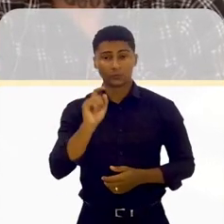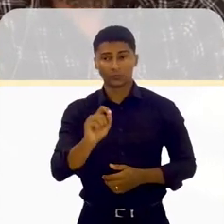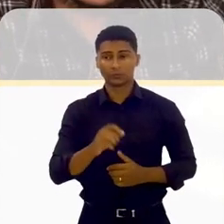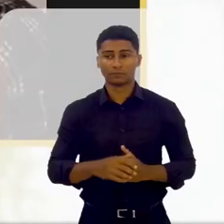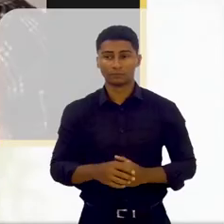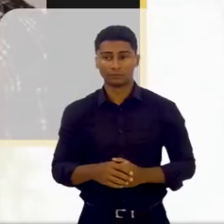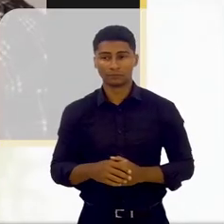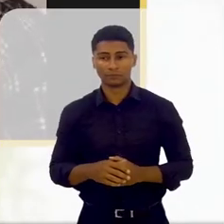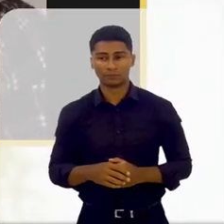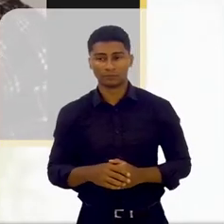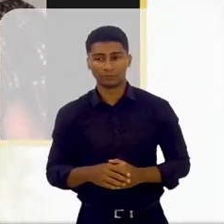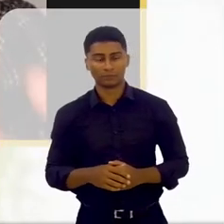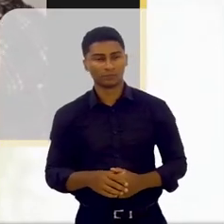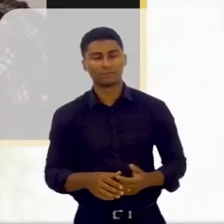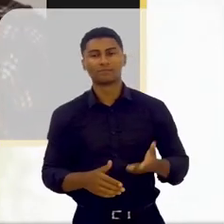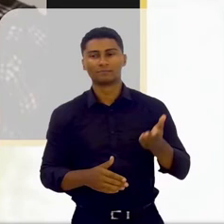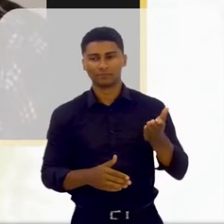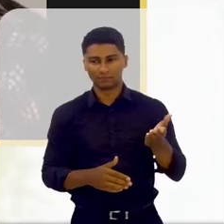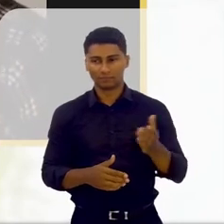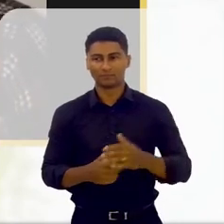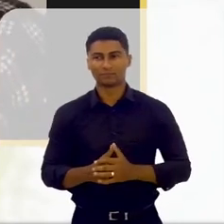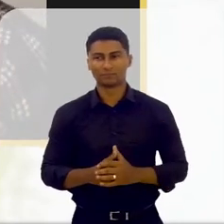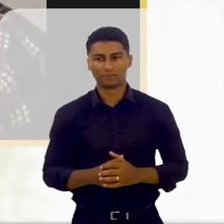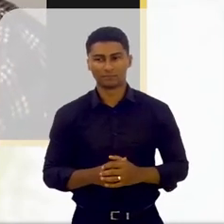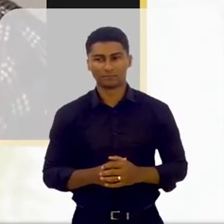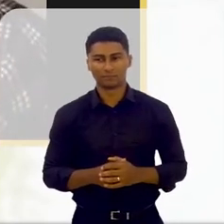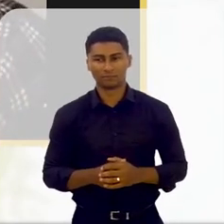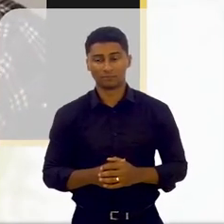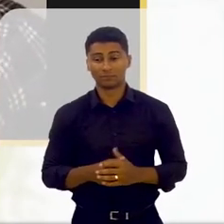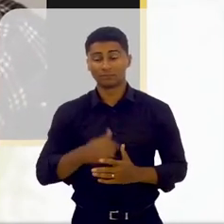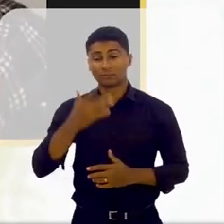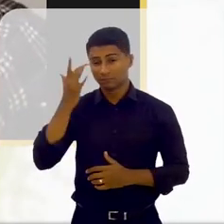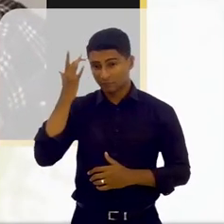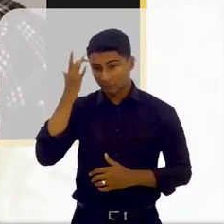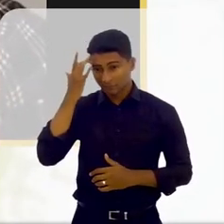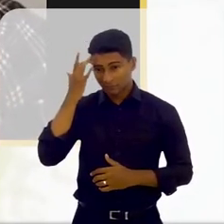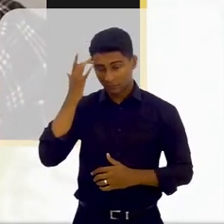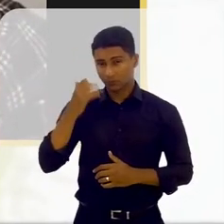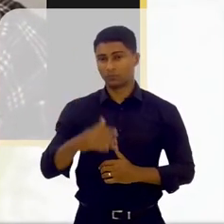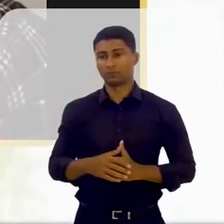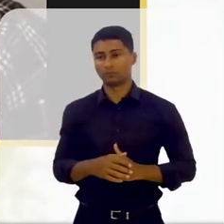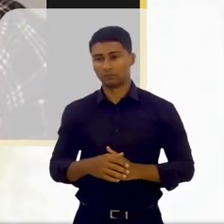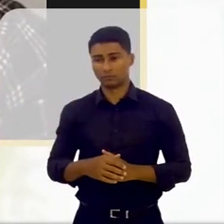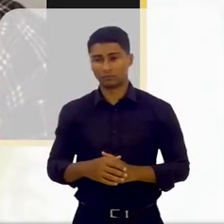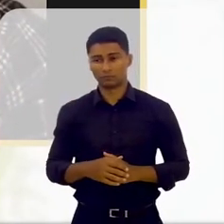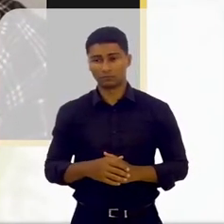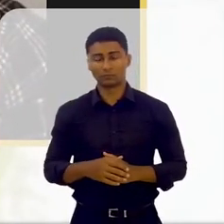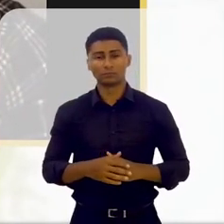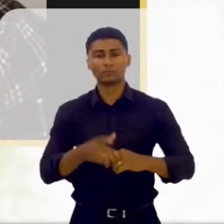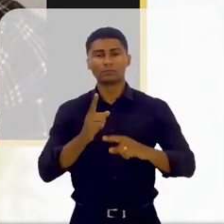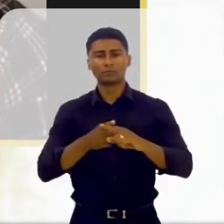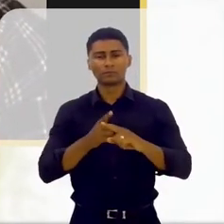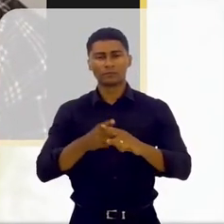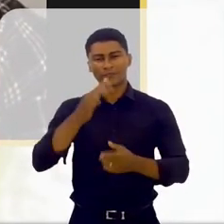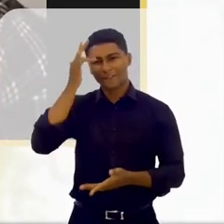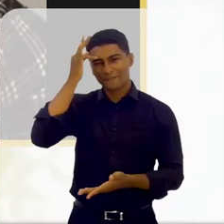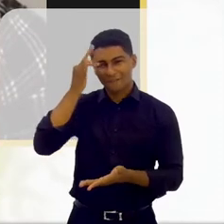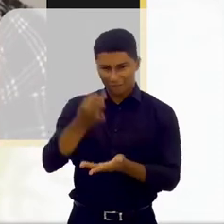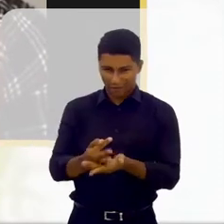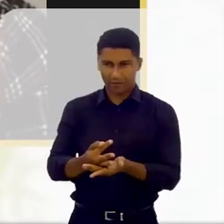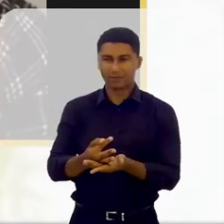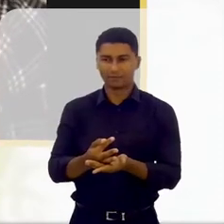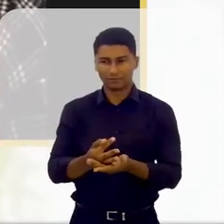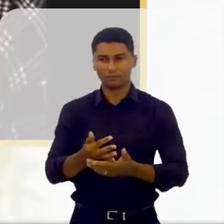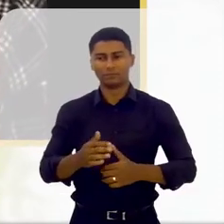que. Obrigado, né, até por essa. Né, eu acredito que Imagina. foi através de muita fé,